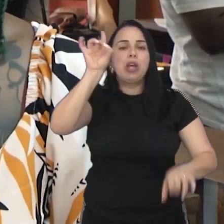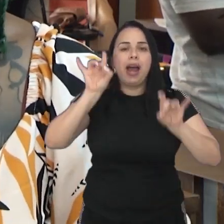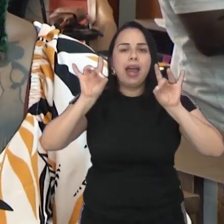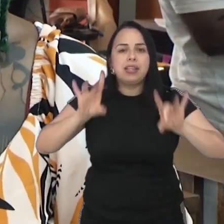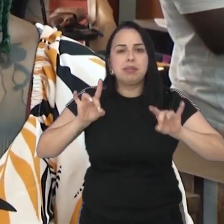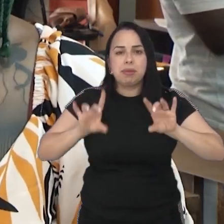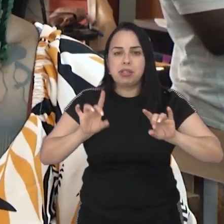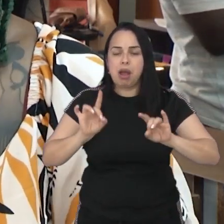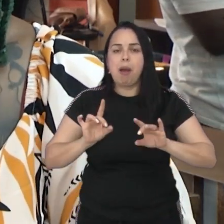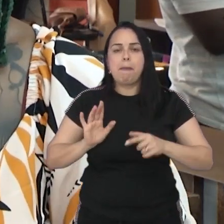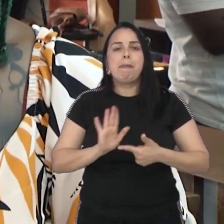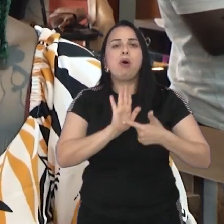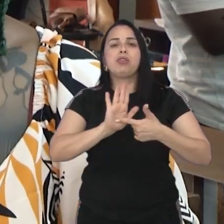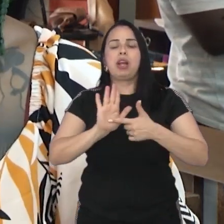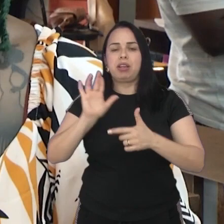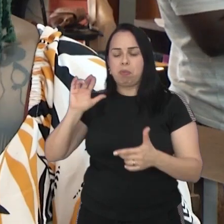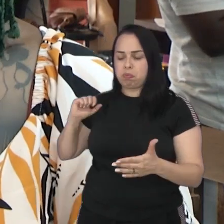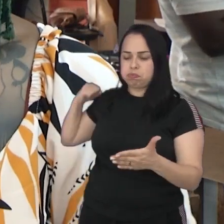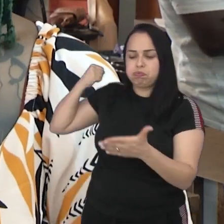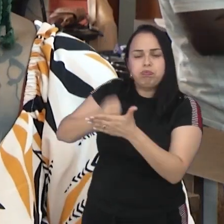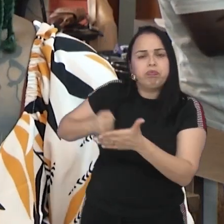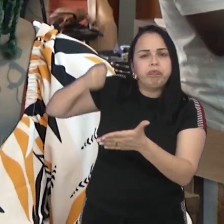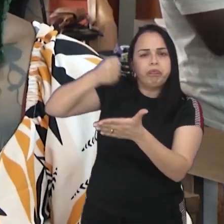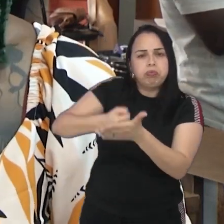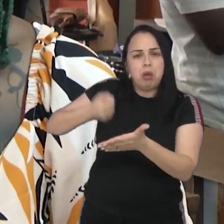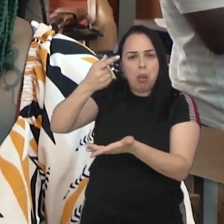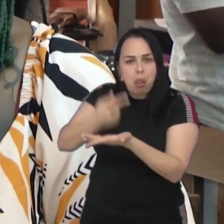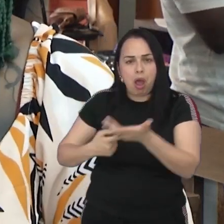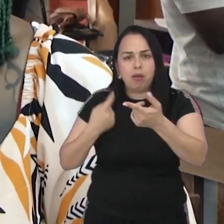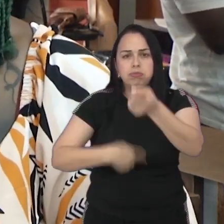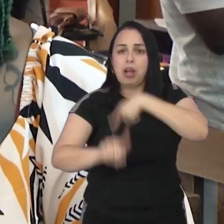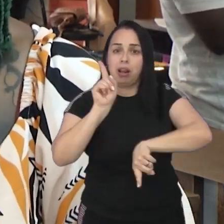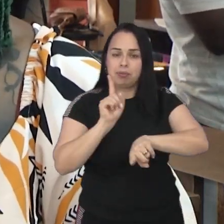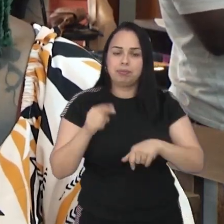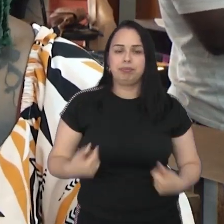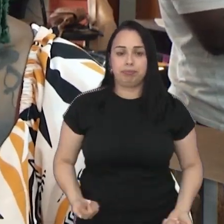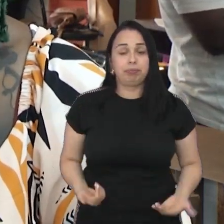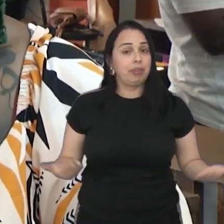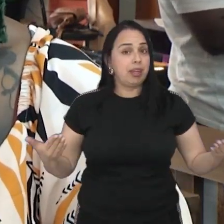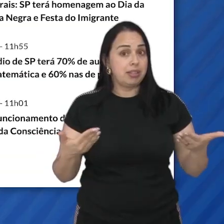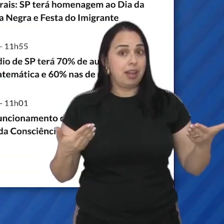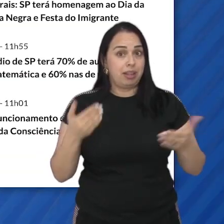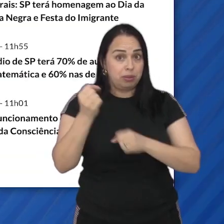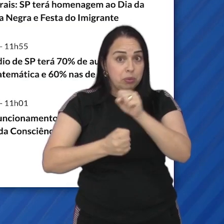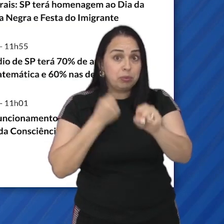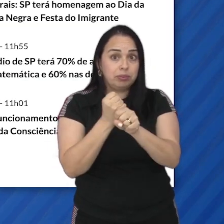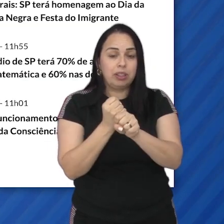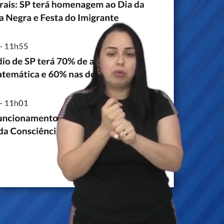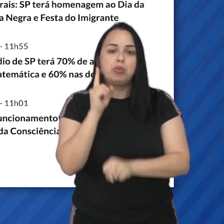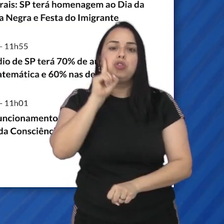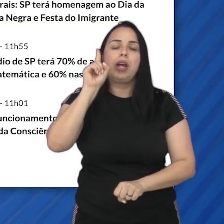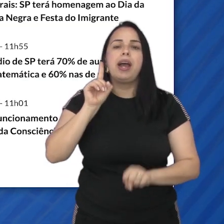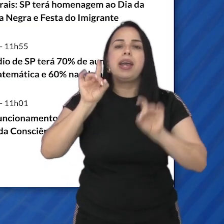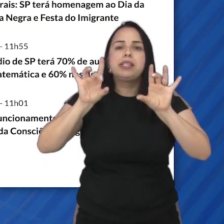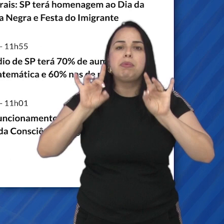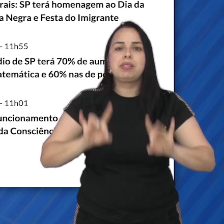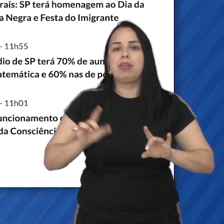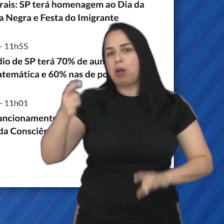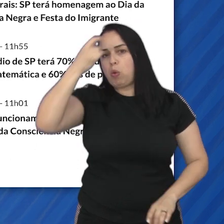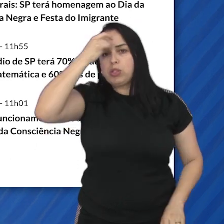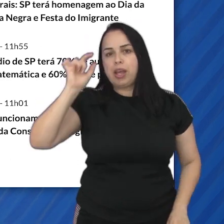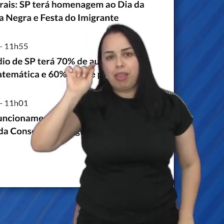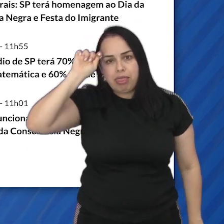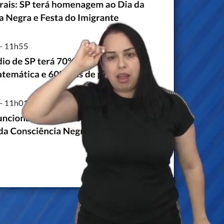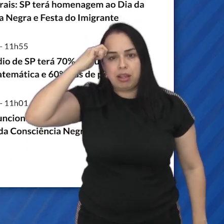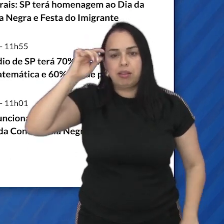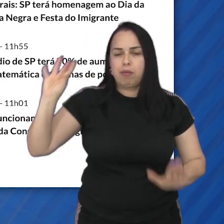para reforçar as conquistas e avançar ainda mais naquilo que a gente precisa conquistar. Esse ano, o Dia da Consciência Negra